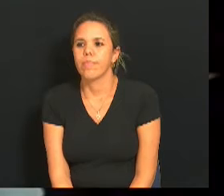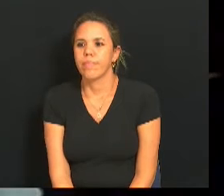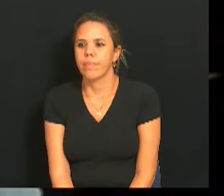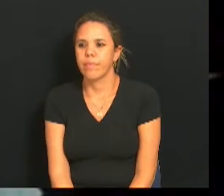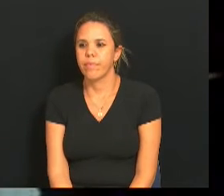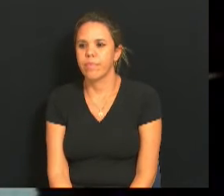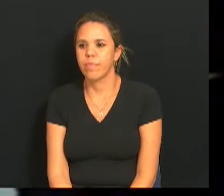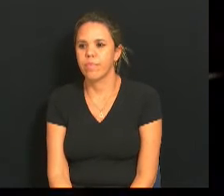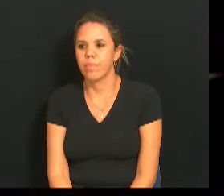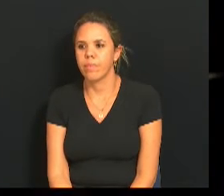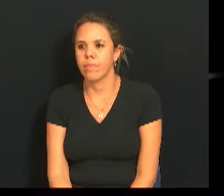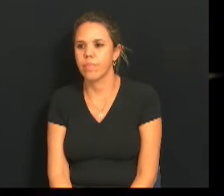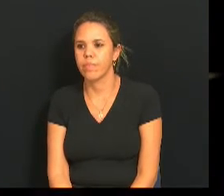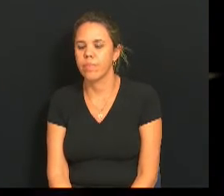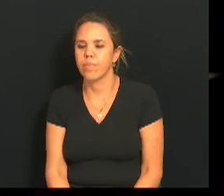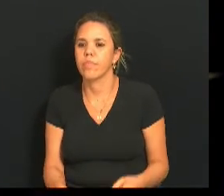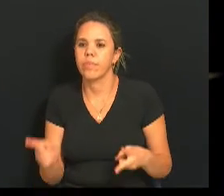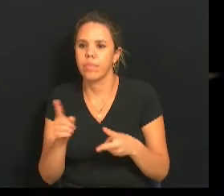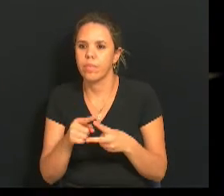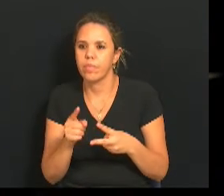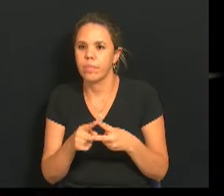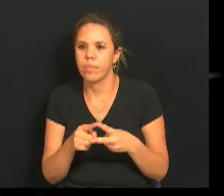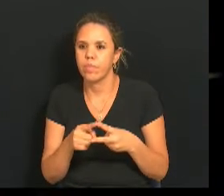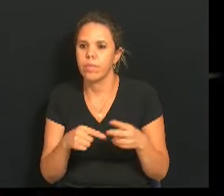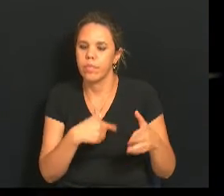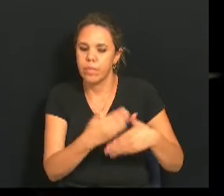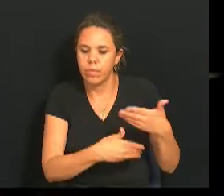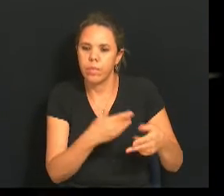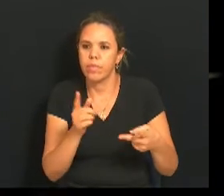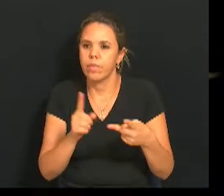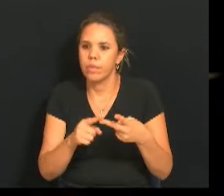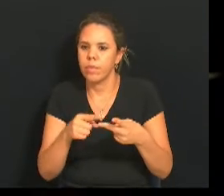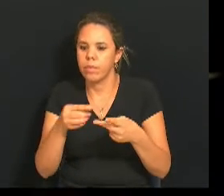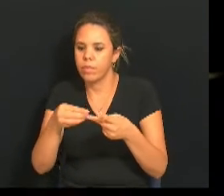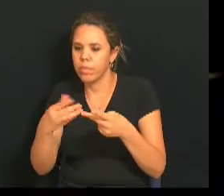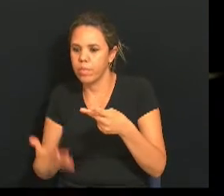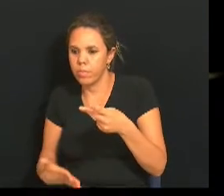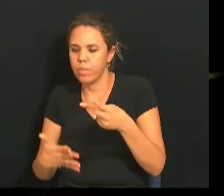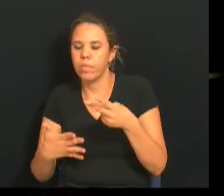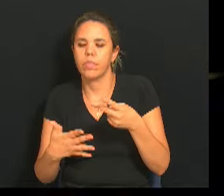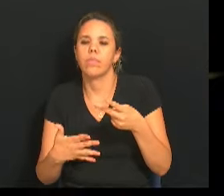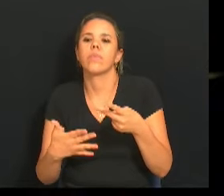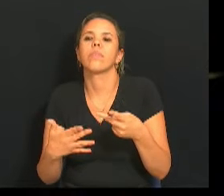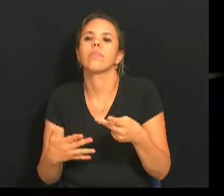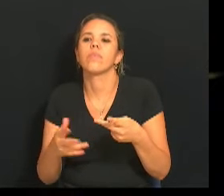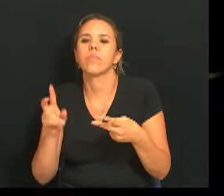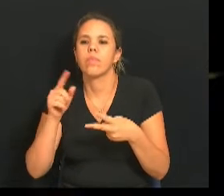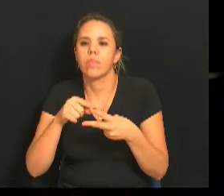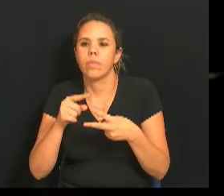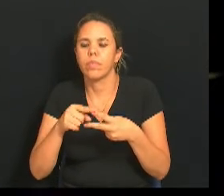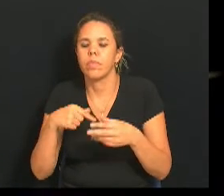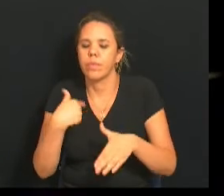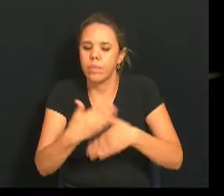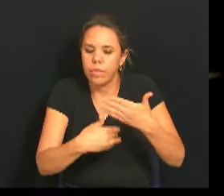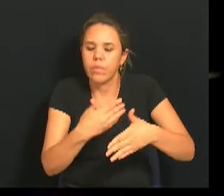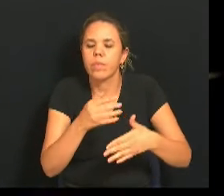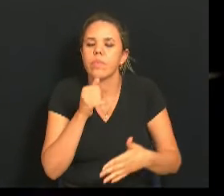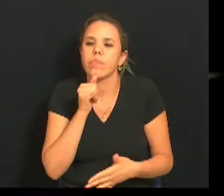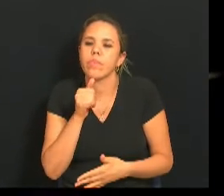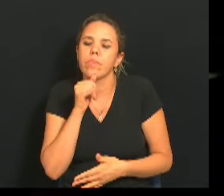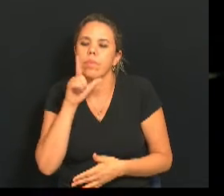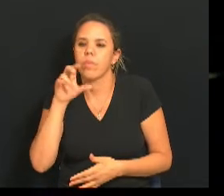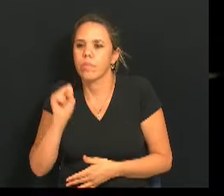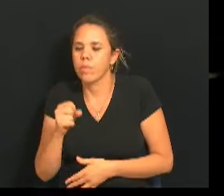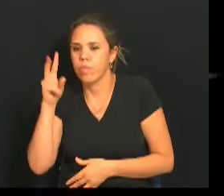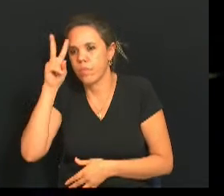Um diz respeito ao processo e o outro a uma questão de conteúdo. Em relação ao processo, o Luiz lembrou aqui